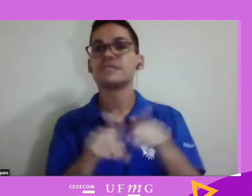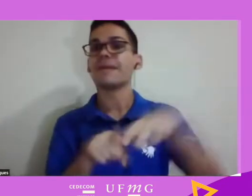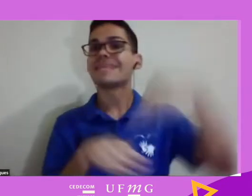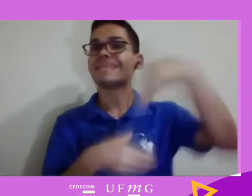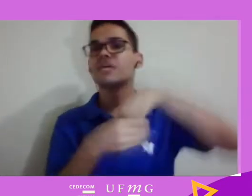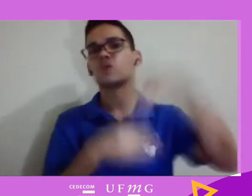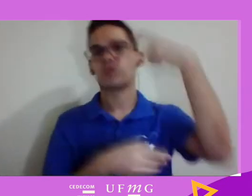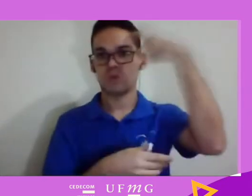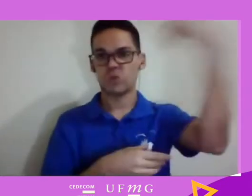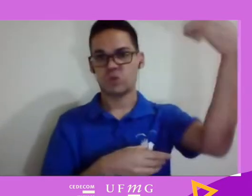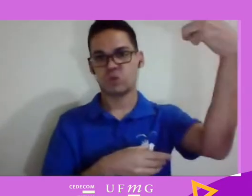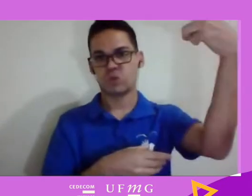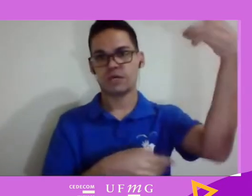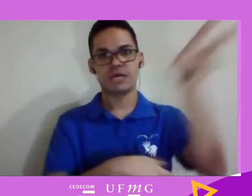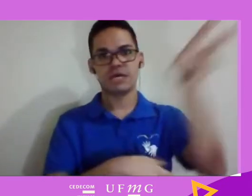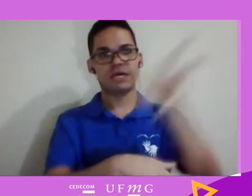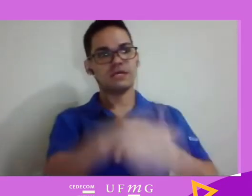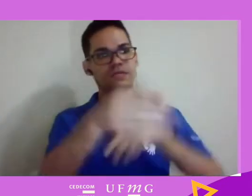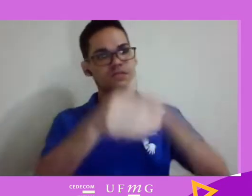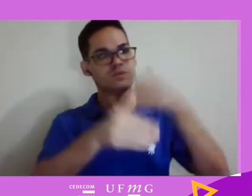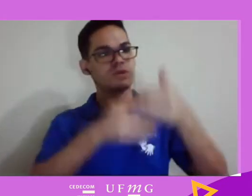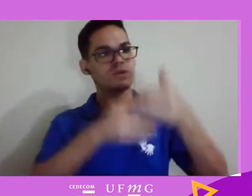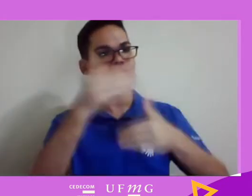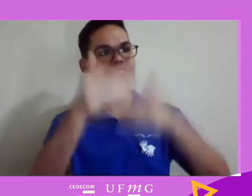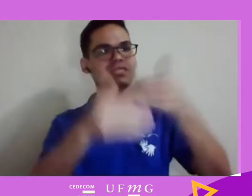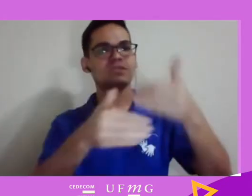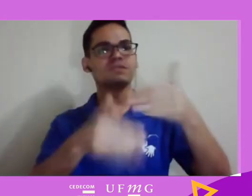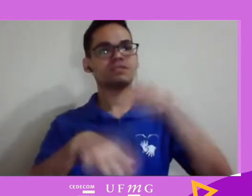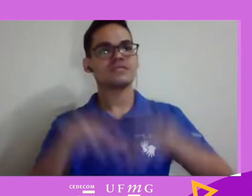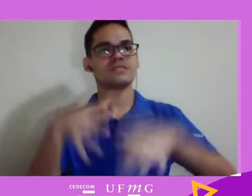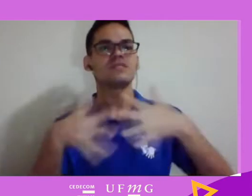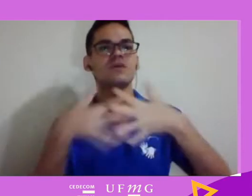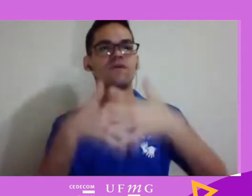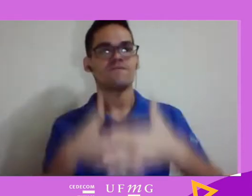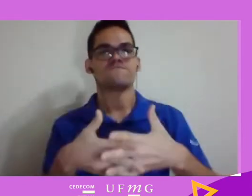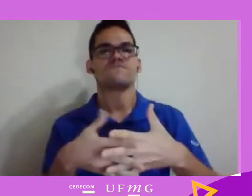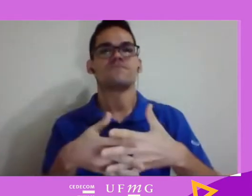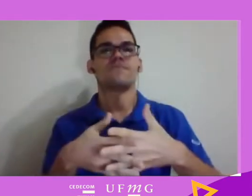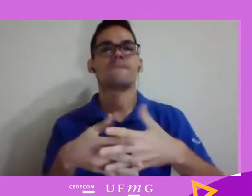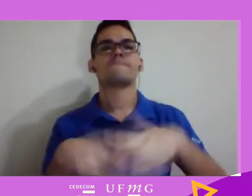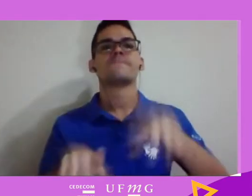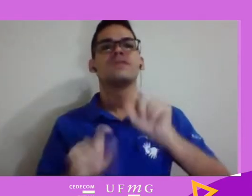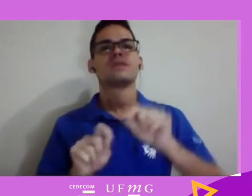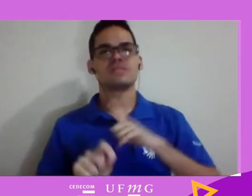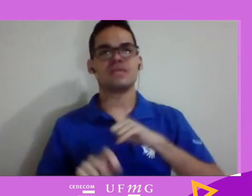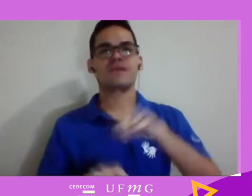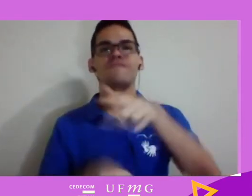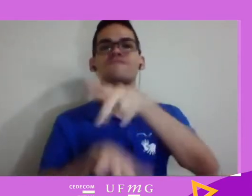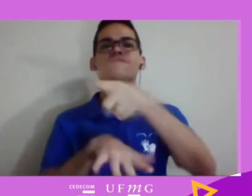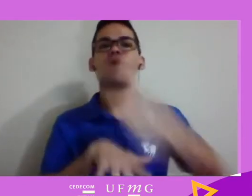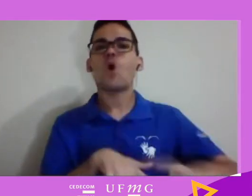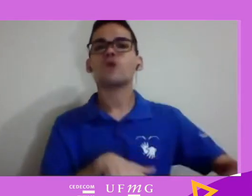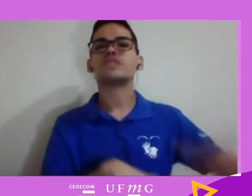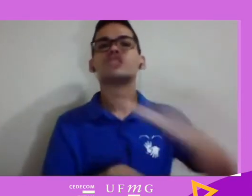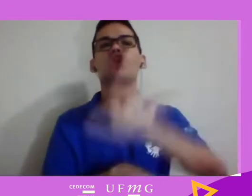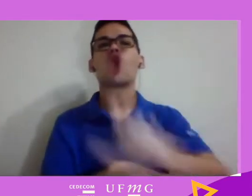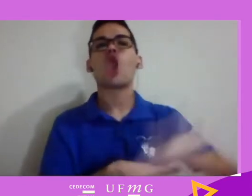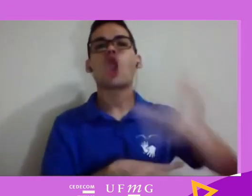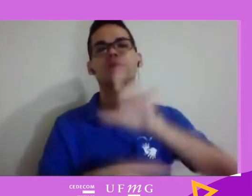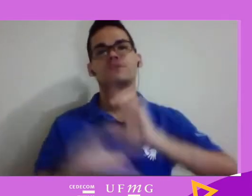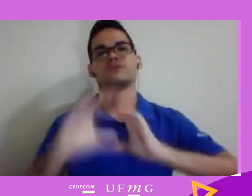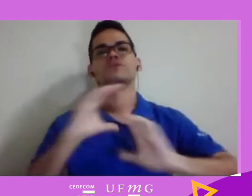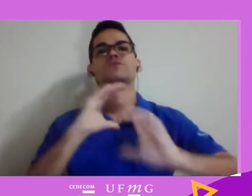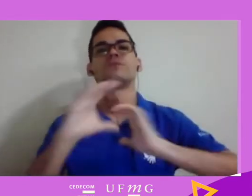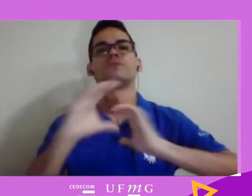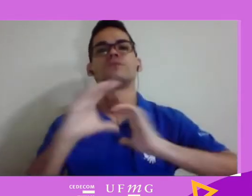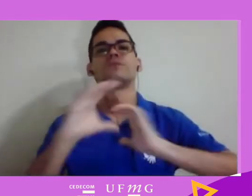extremamente conflituoso, de velhas lógicas de comunicação, com novos ambientes de comunicação que estavam